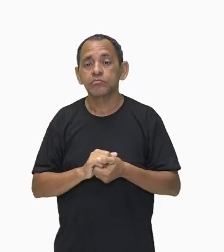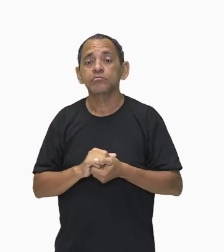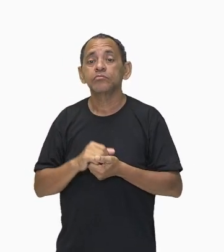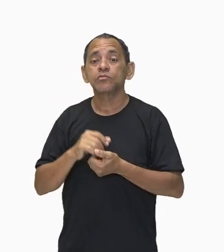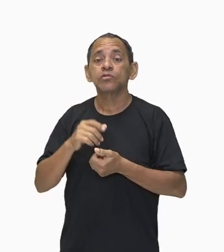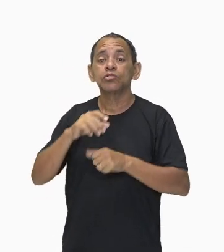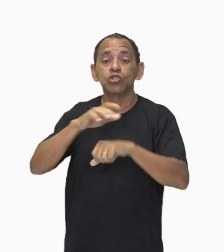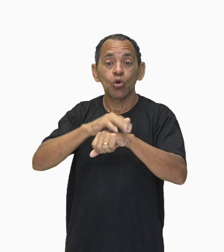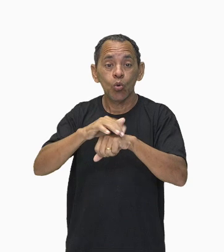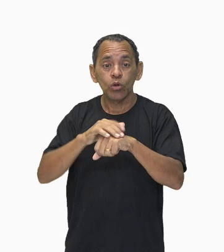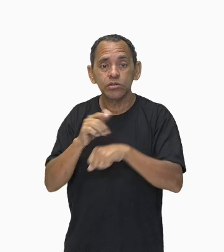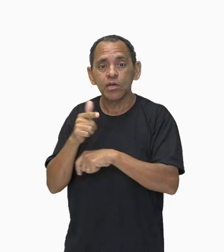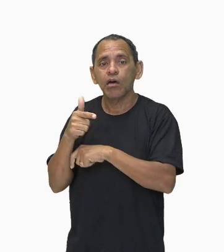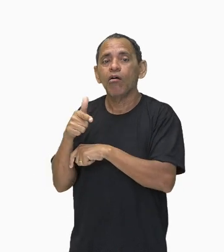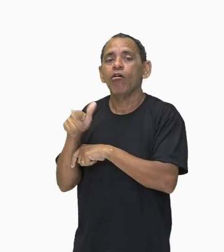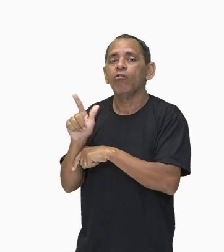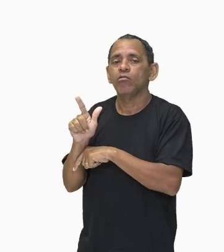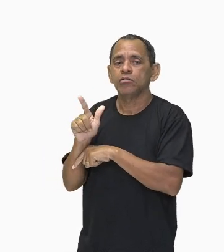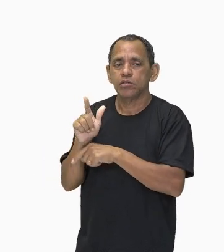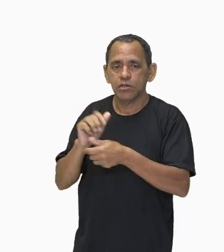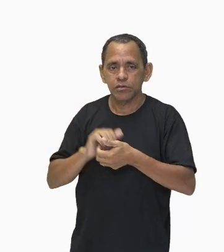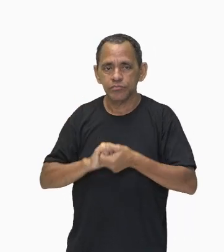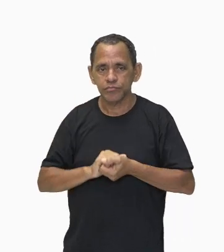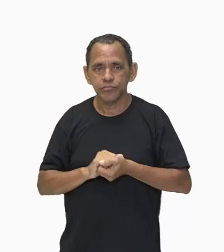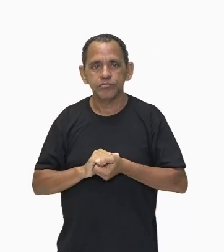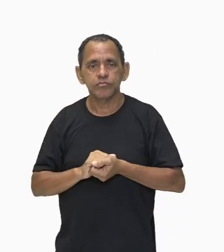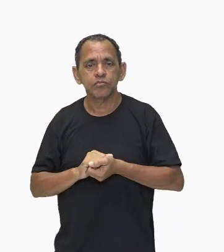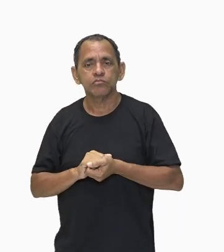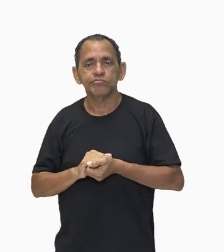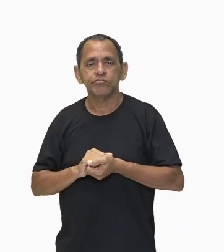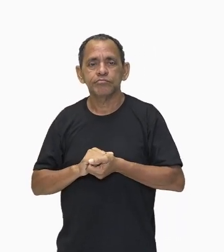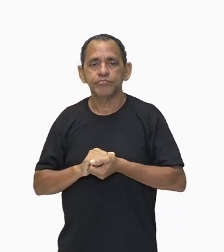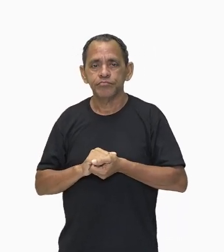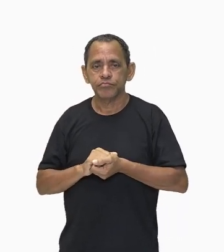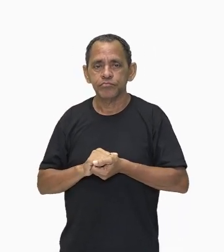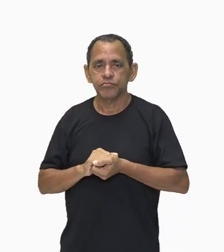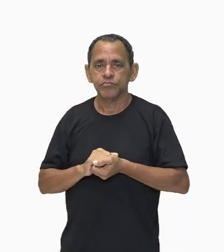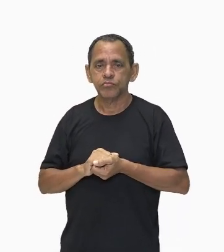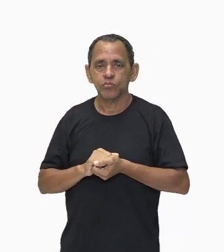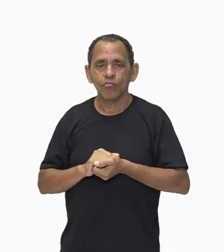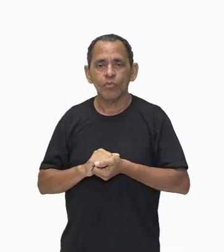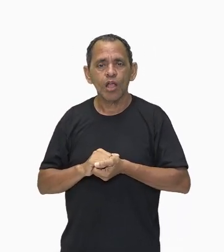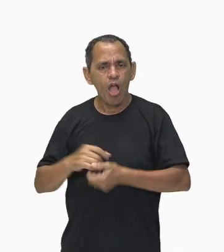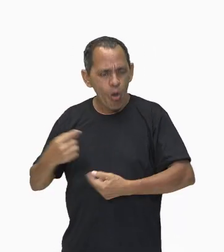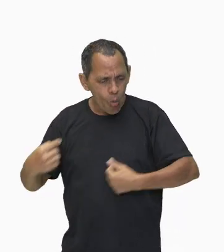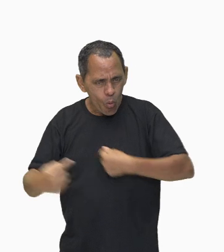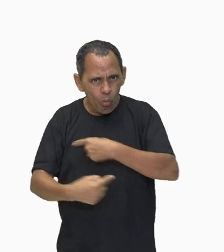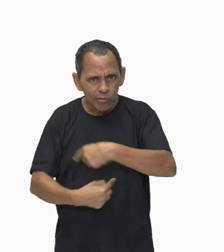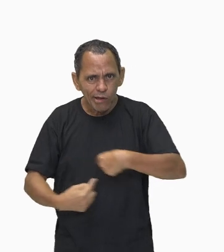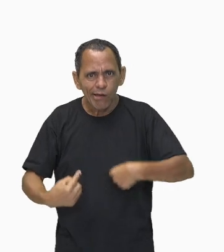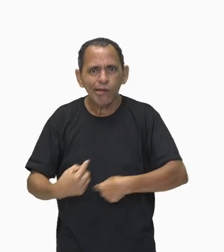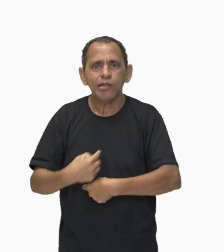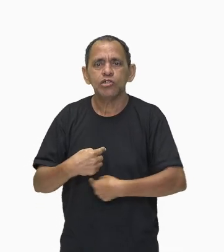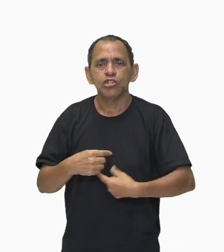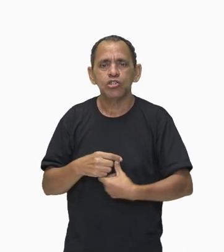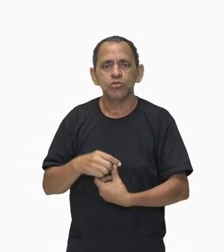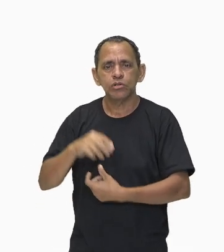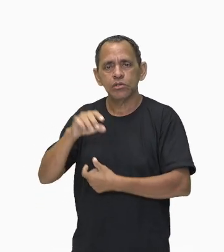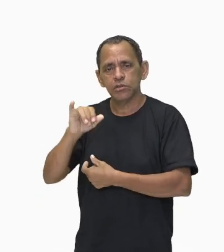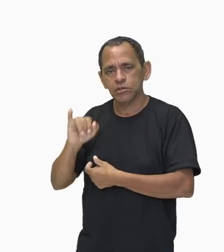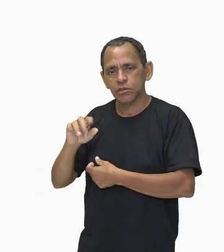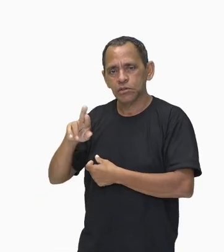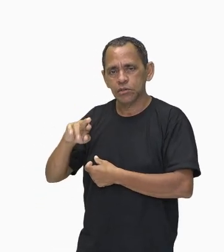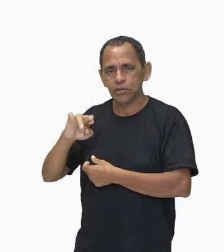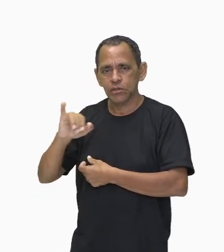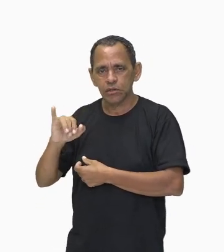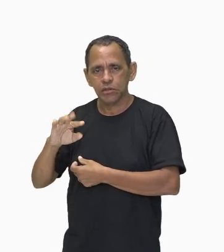do intestino irritável, então, com a sigla SSI.